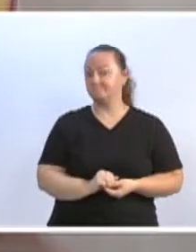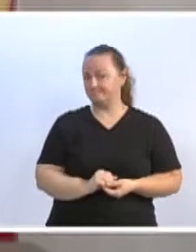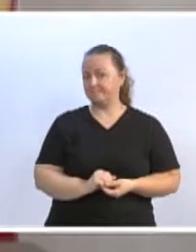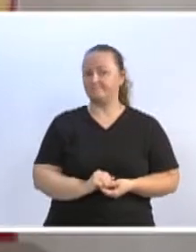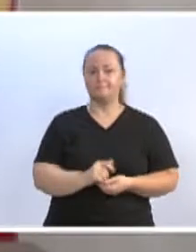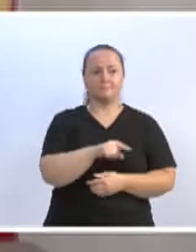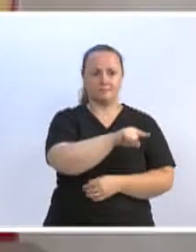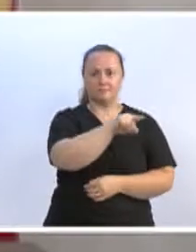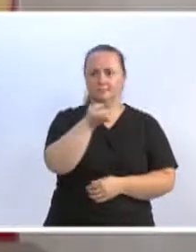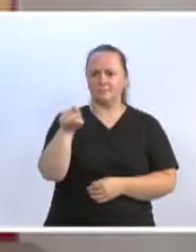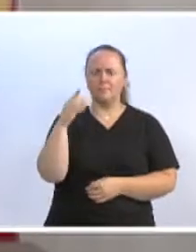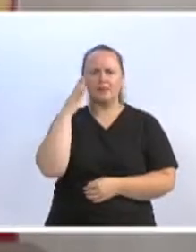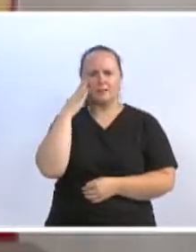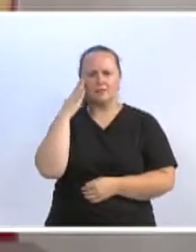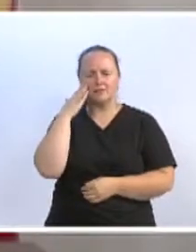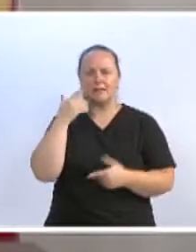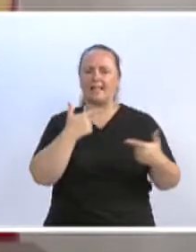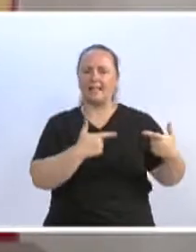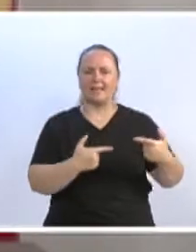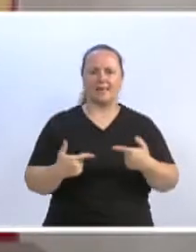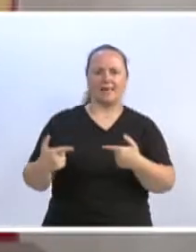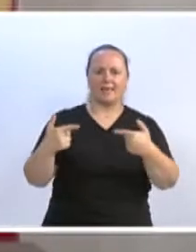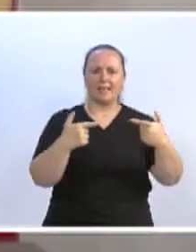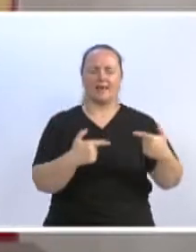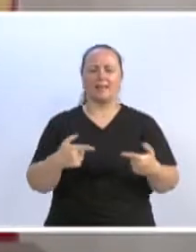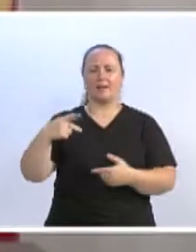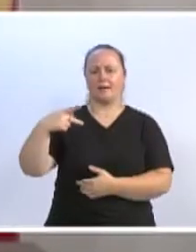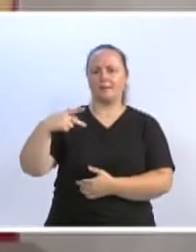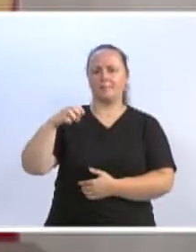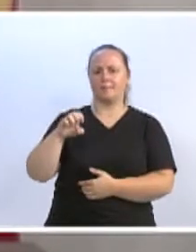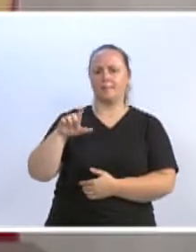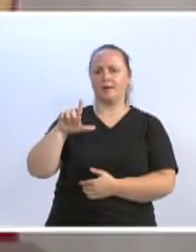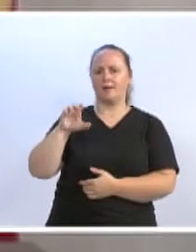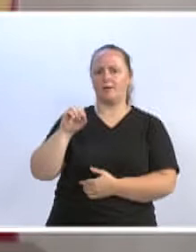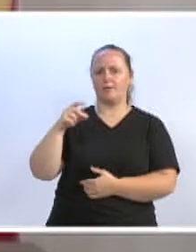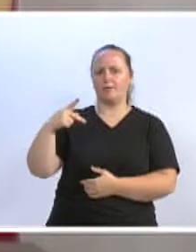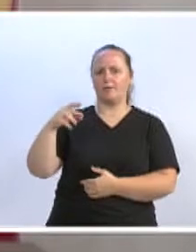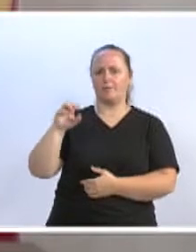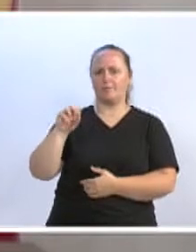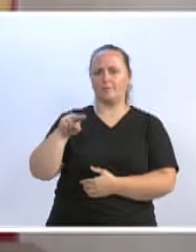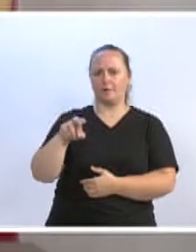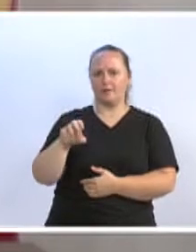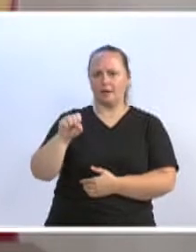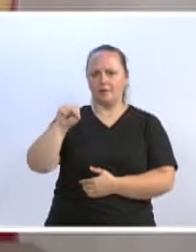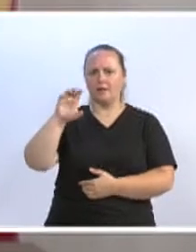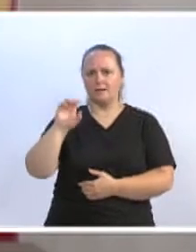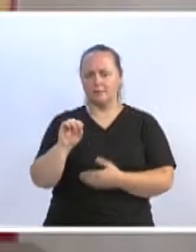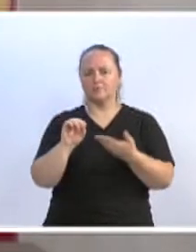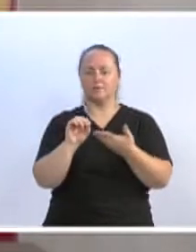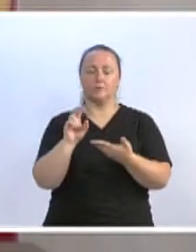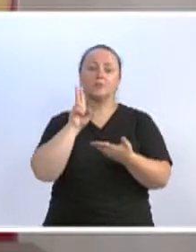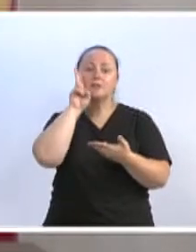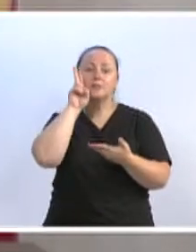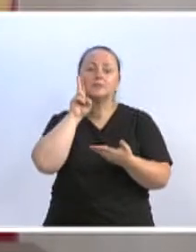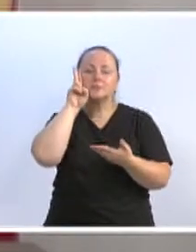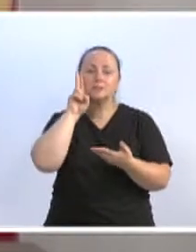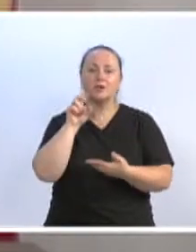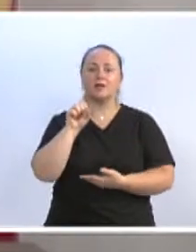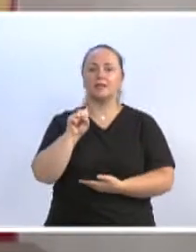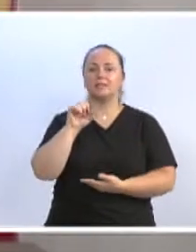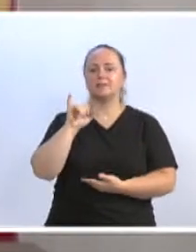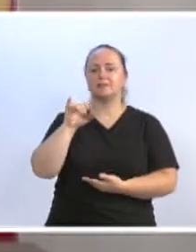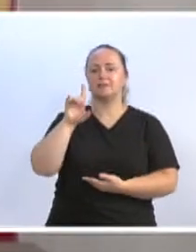sabe, da Guerra do Peloponeso, a história de Tucídides, em que ele conta a história do